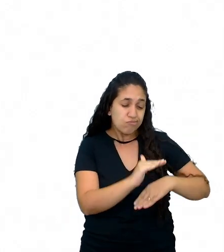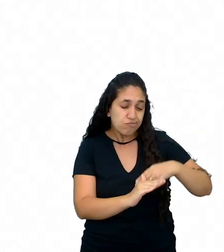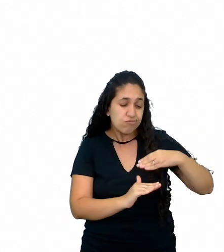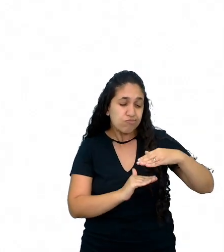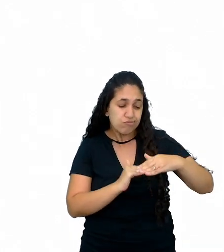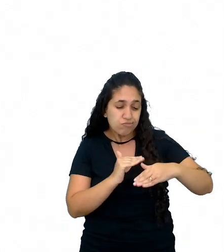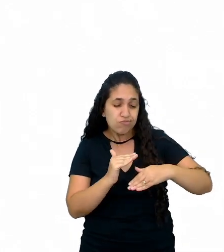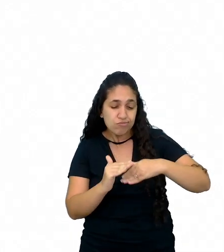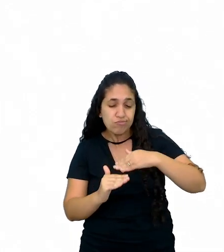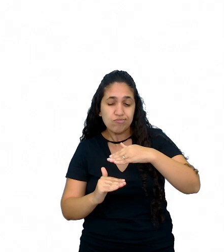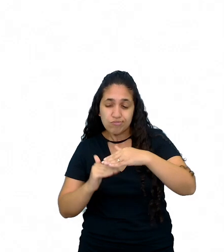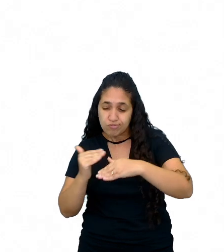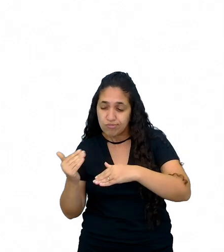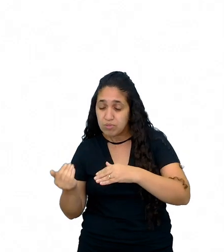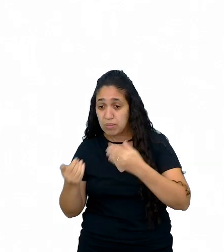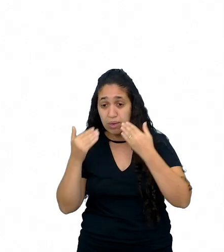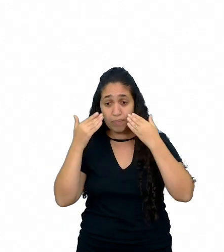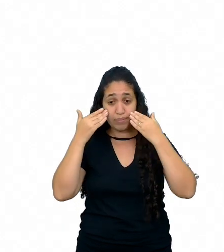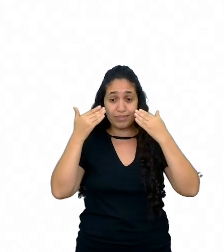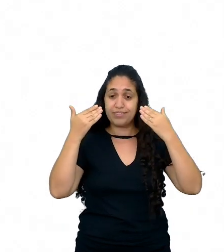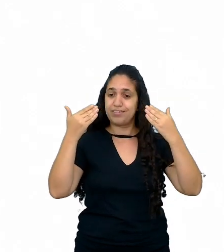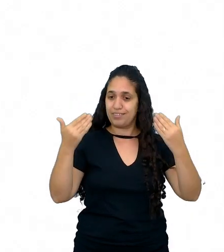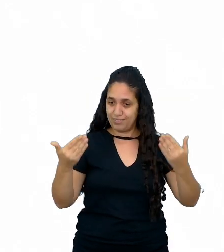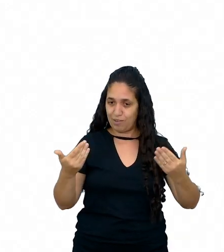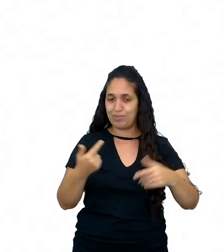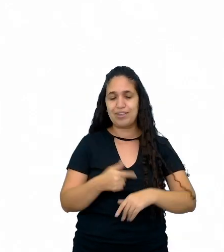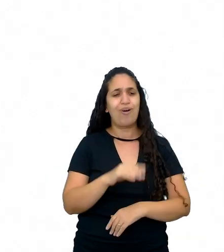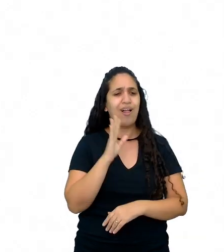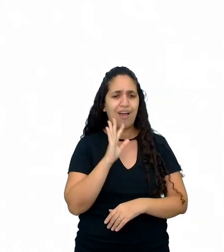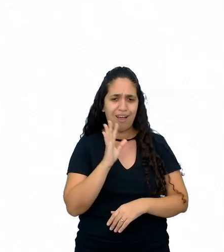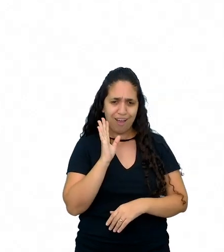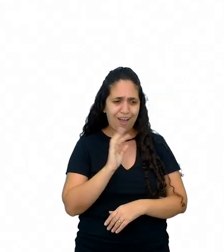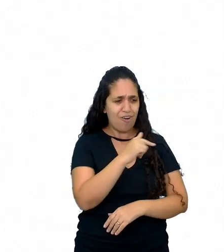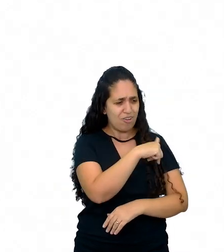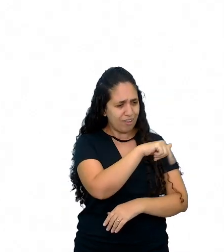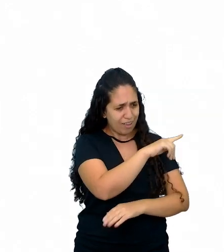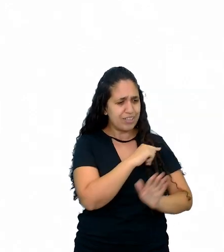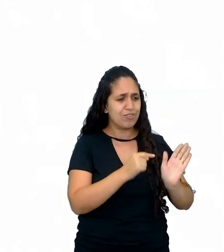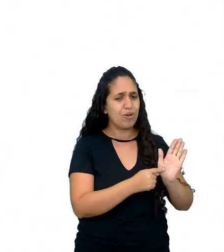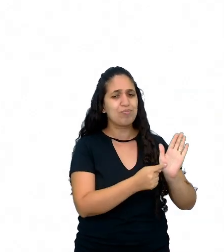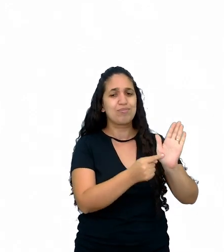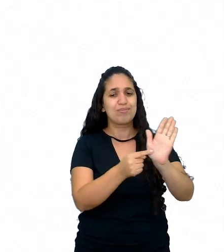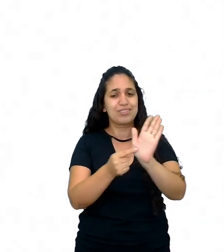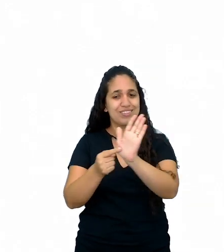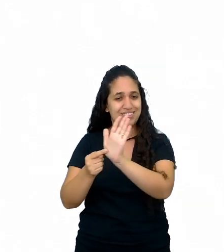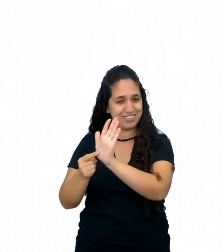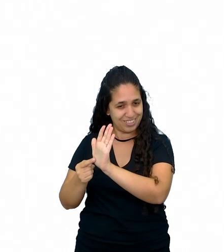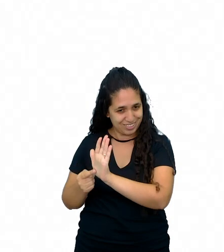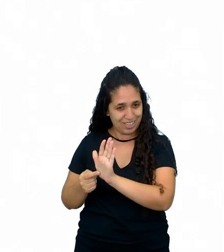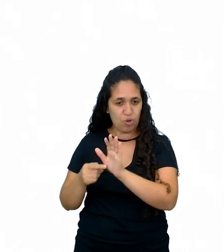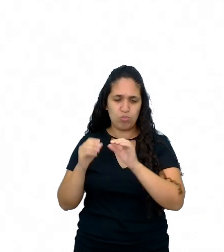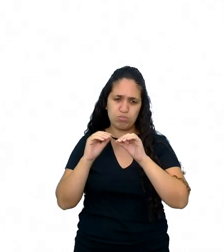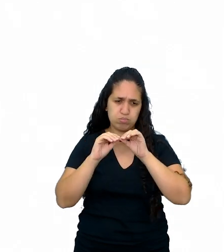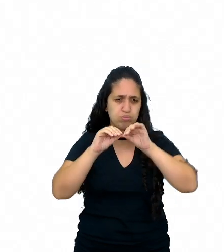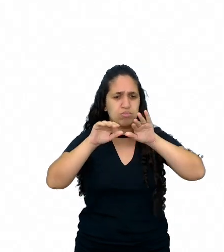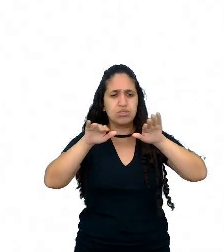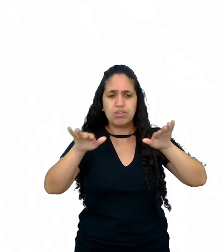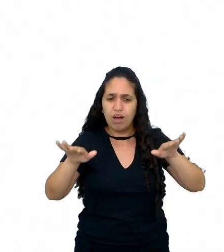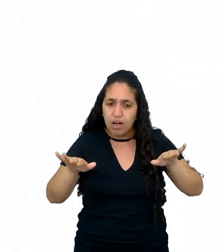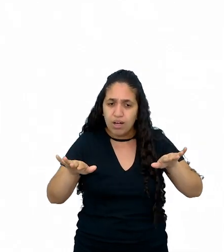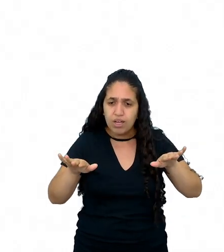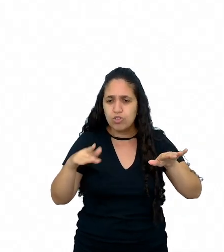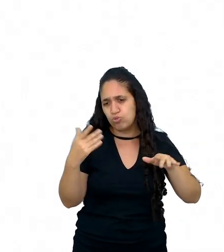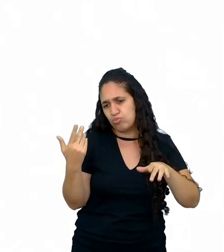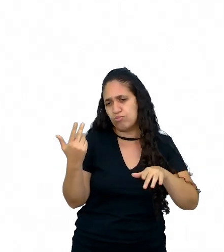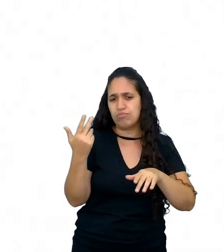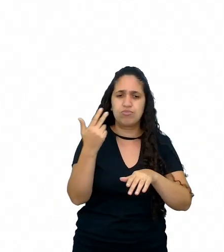uma apresentação, né? É bacana que eles podem fazer essa apresentação publicando depois, né, um